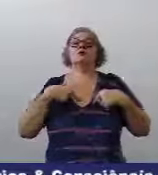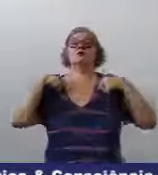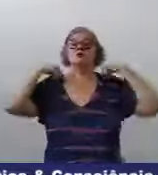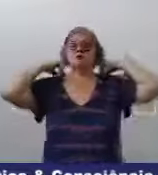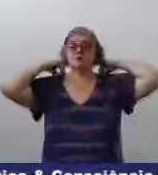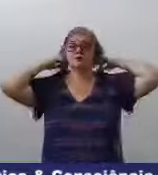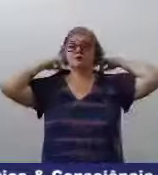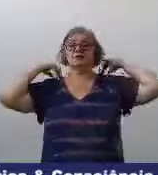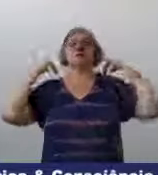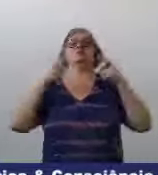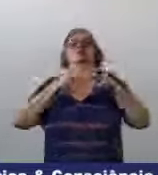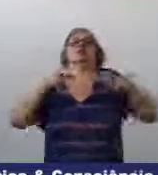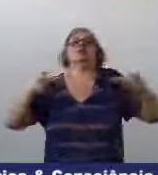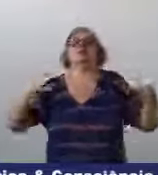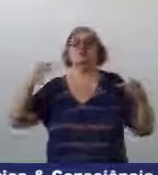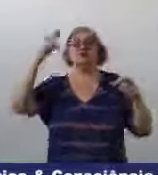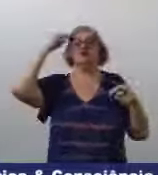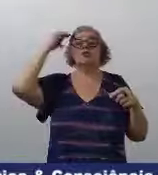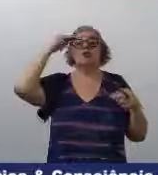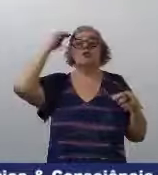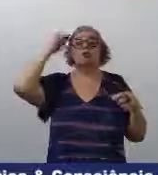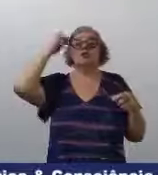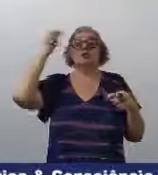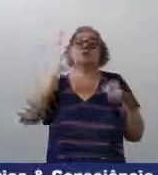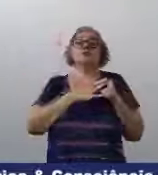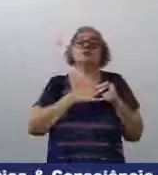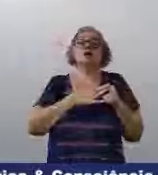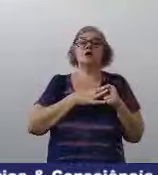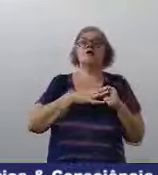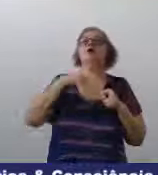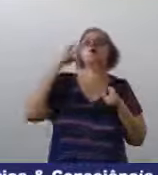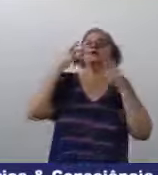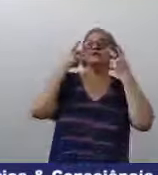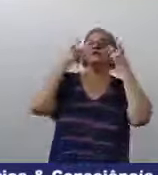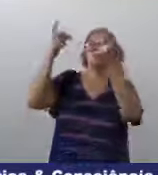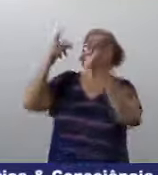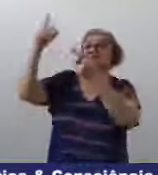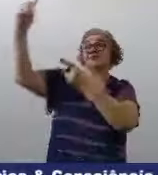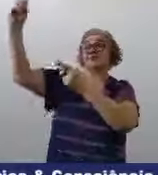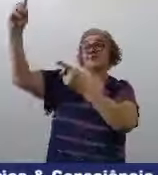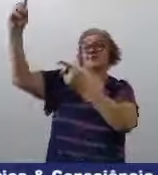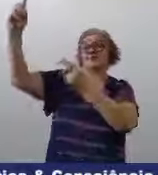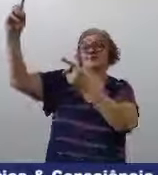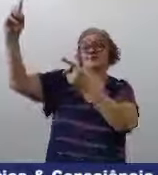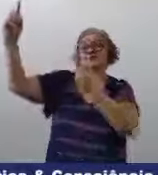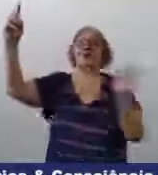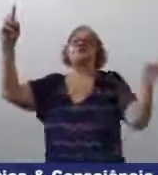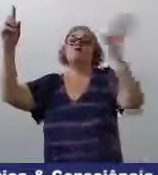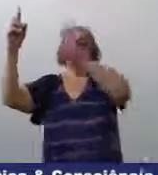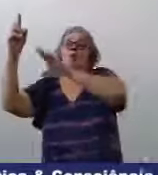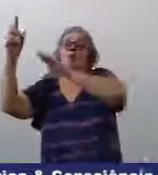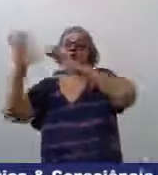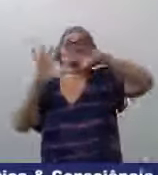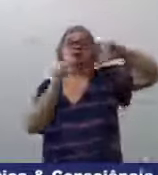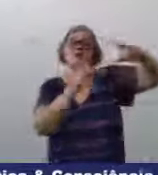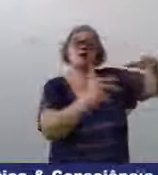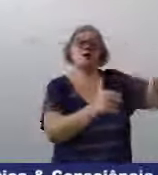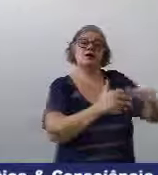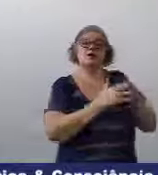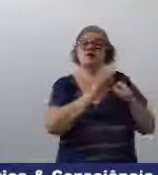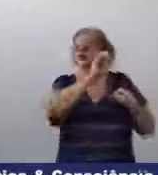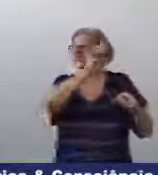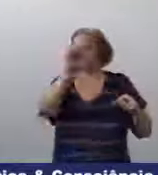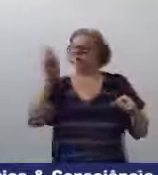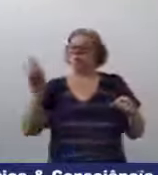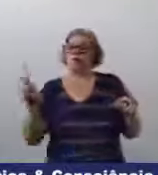no nosso estado atual. E aí se pensa numa grande consciência, se pensa num observador supremo, e se volta à ideia